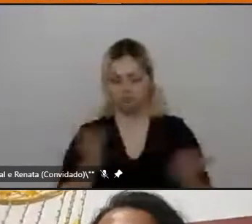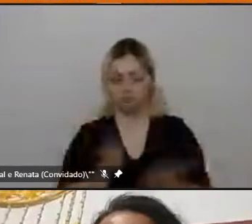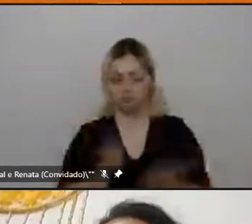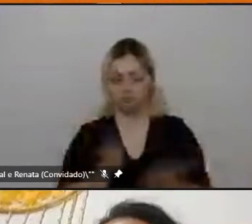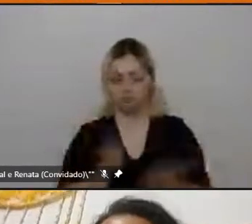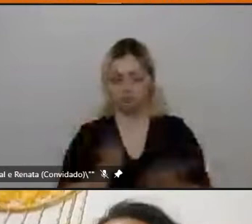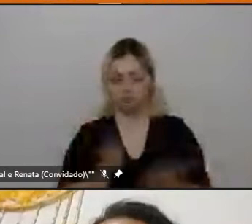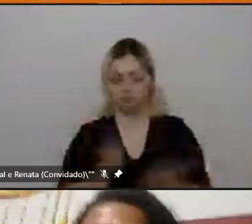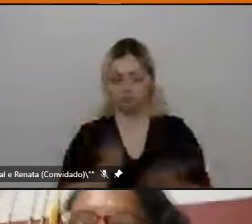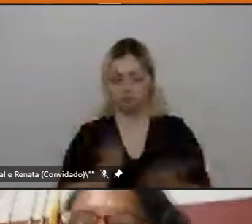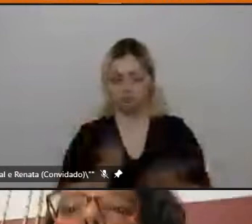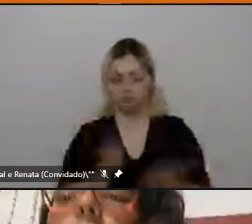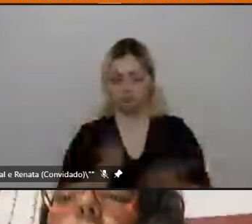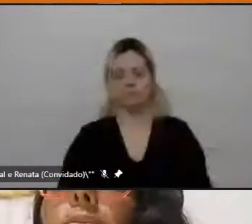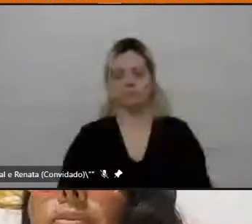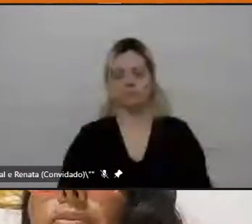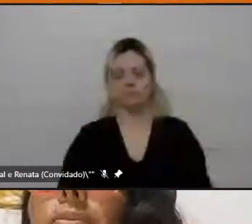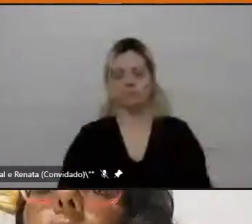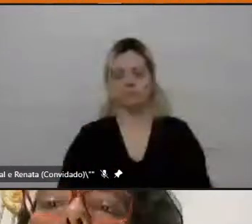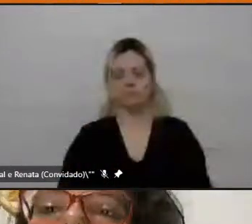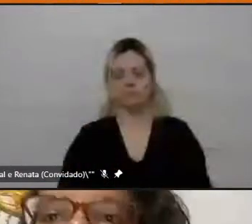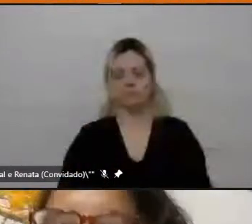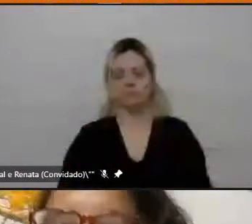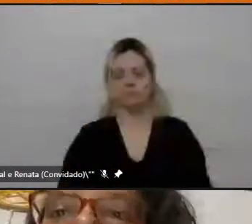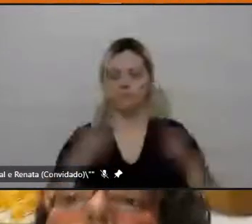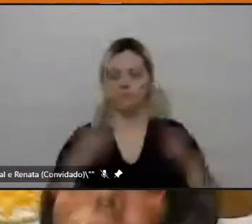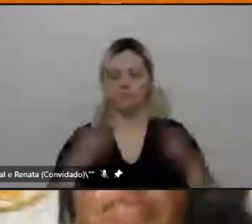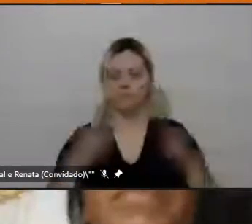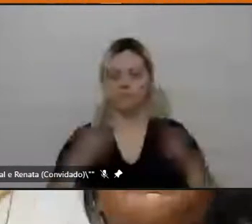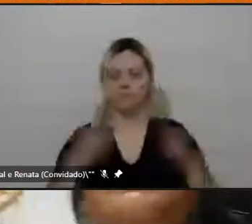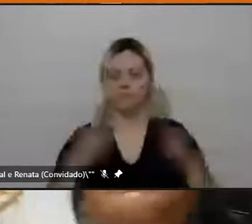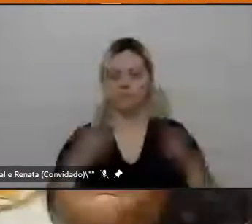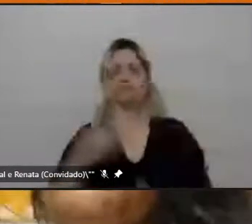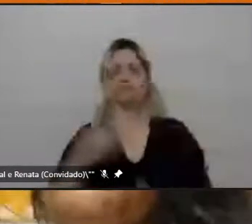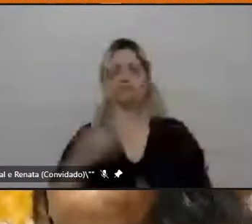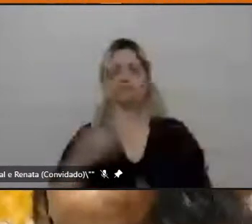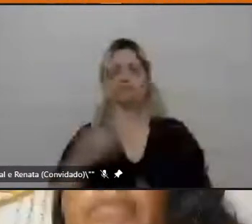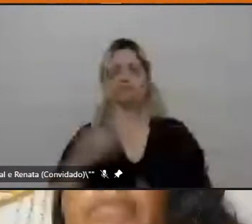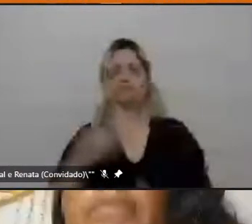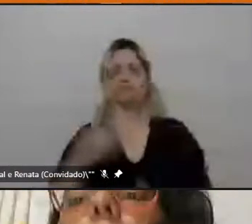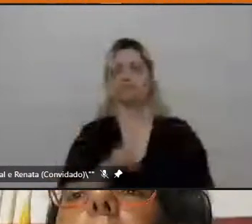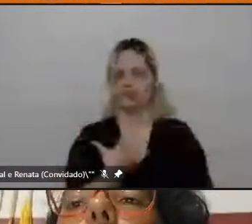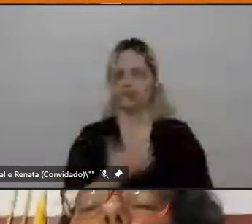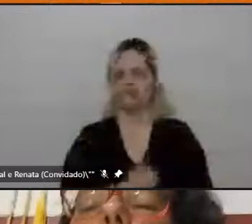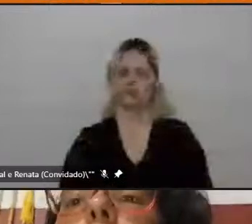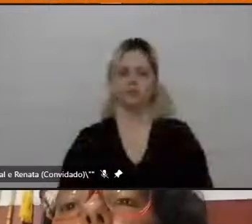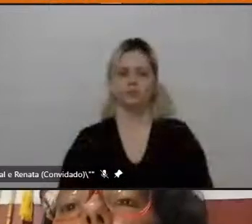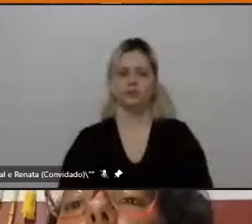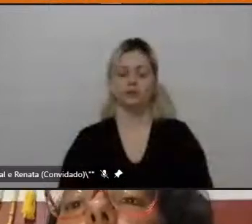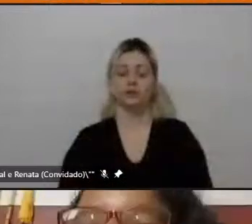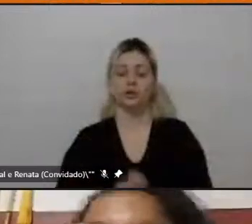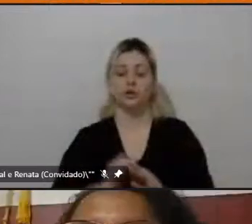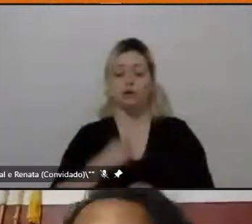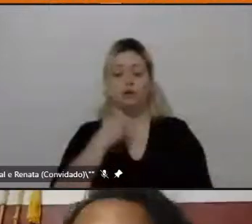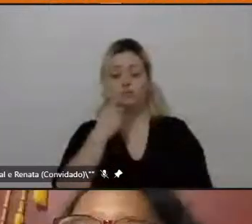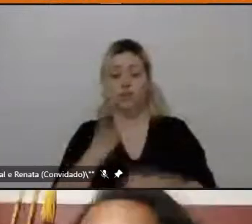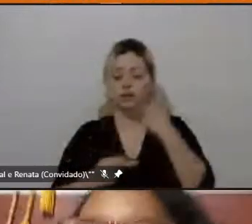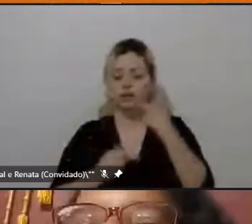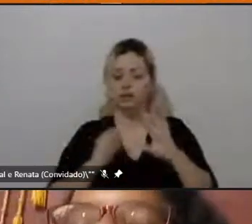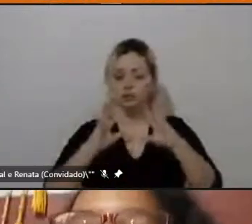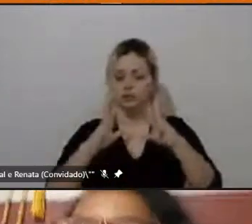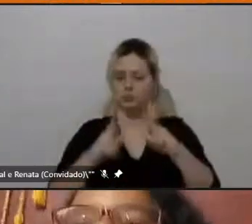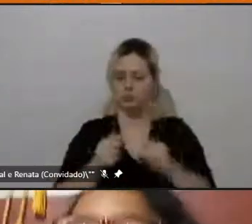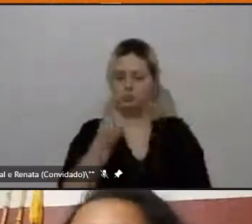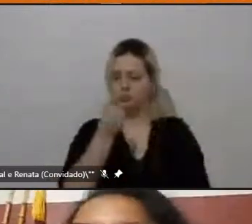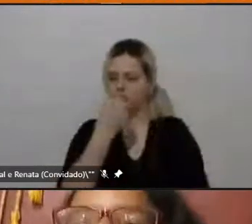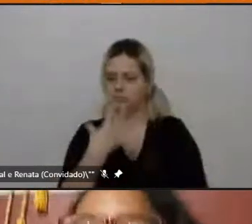Muito rica, né? Parabéns para as duas que deram as palestras aí, muito boas as colocações. Eu